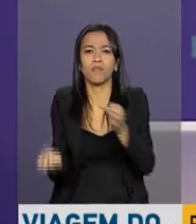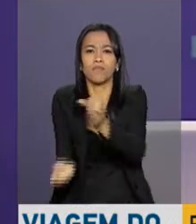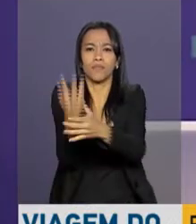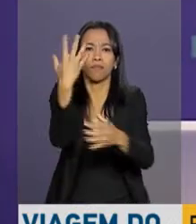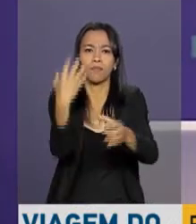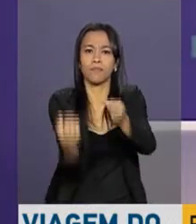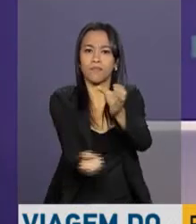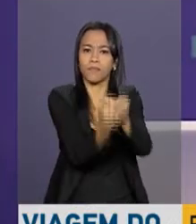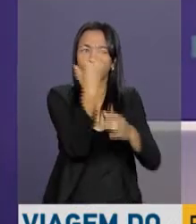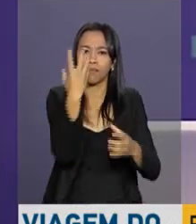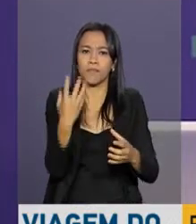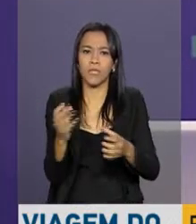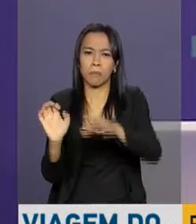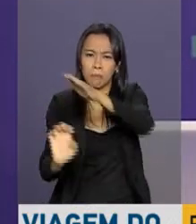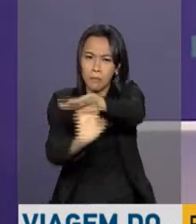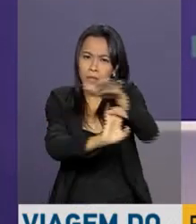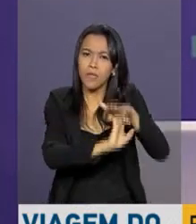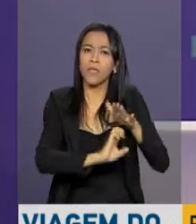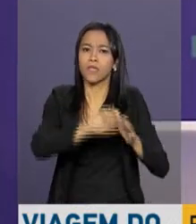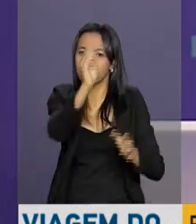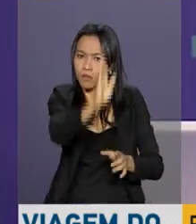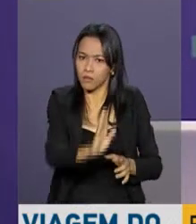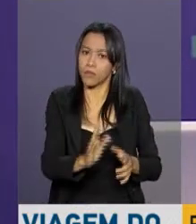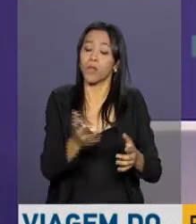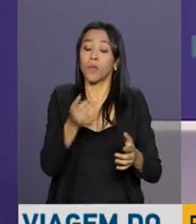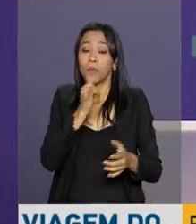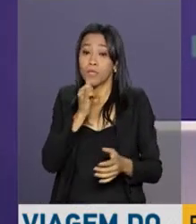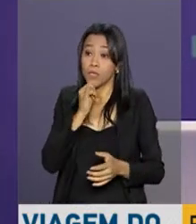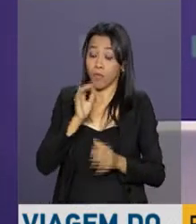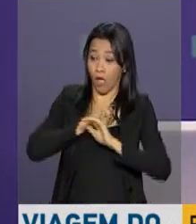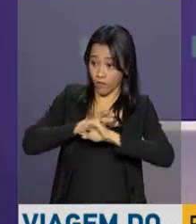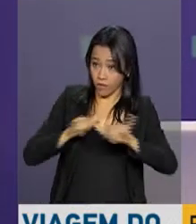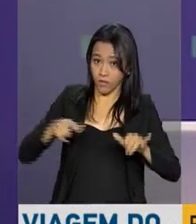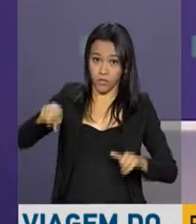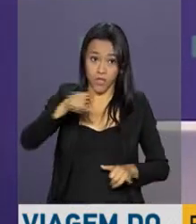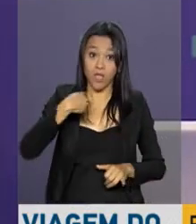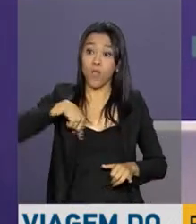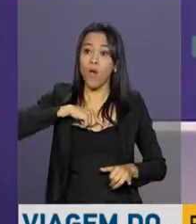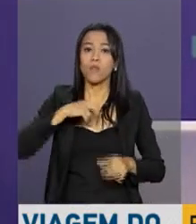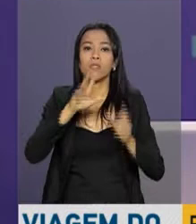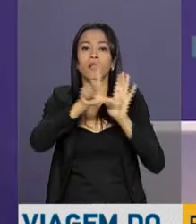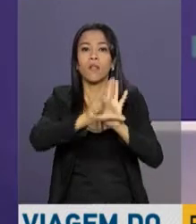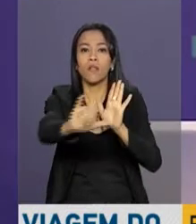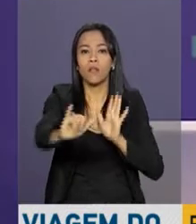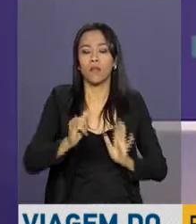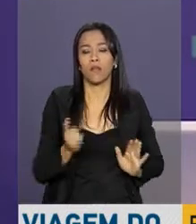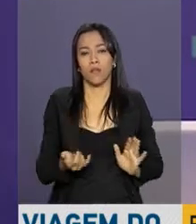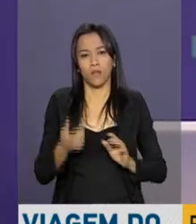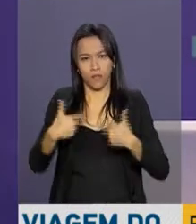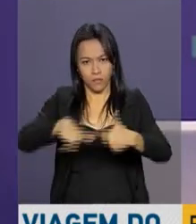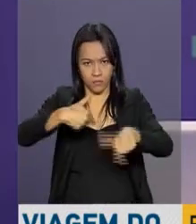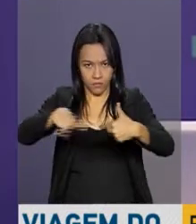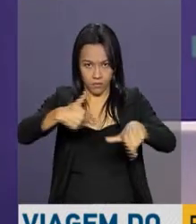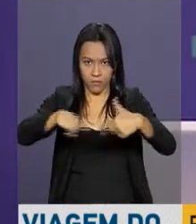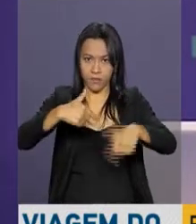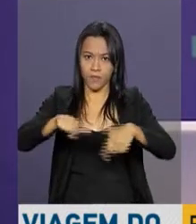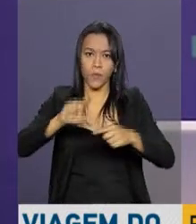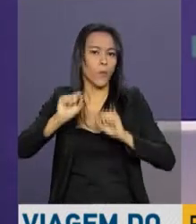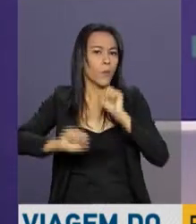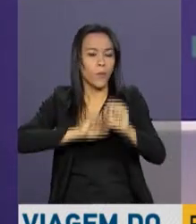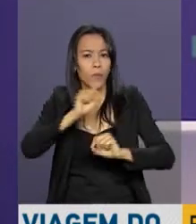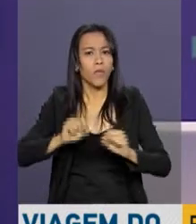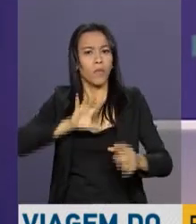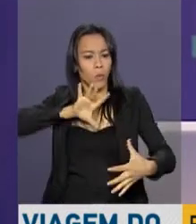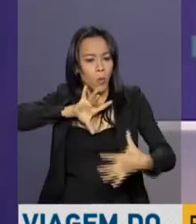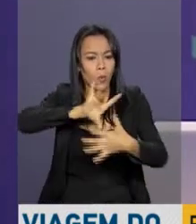Trouxemos, isso interessa muito aos senhores empresários, nós trouxemos nossa legislação trabalhista para a